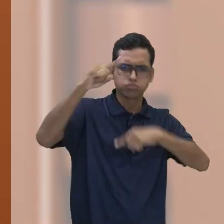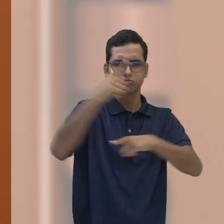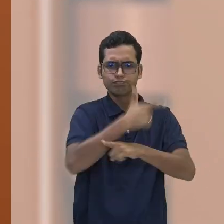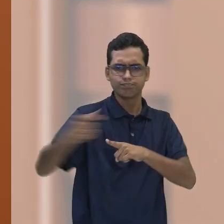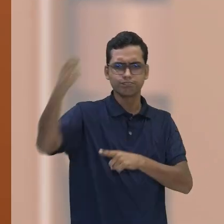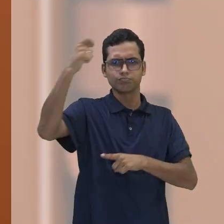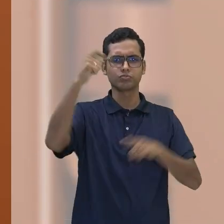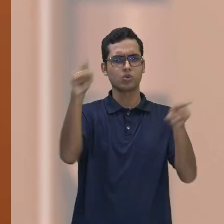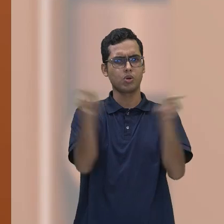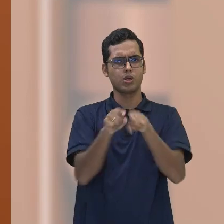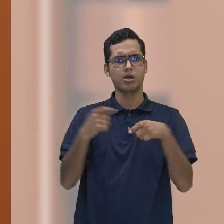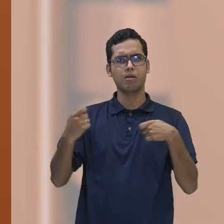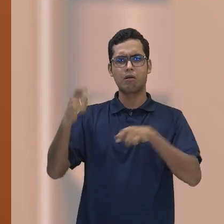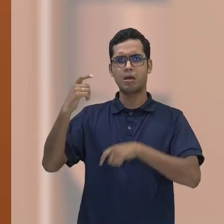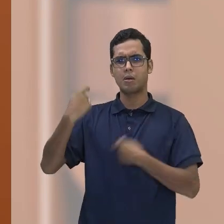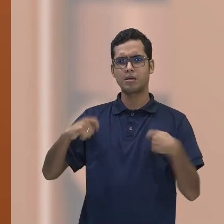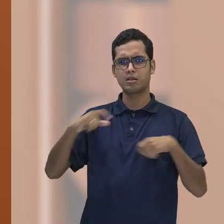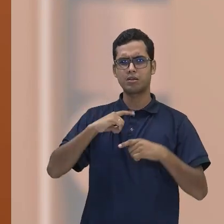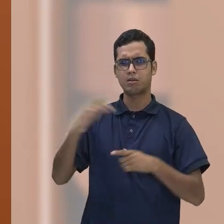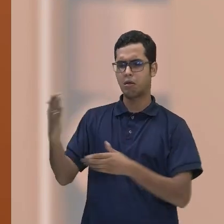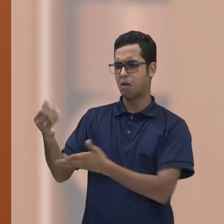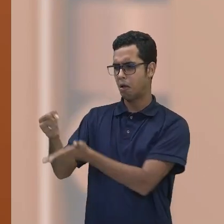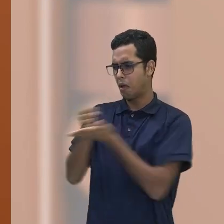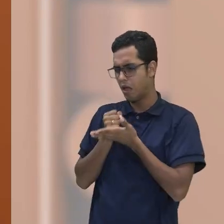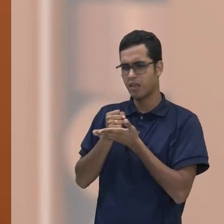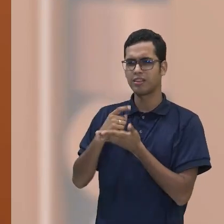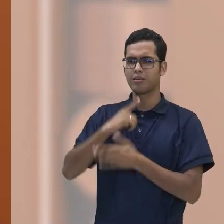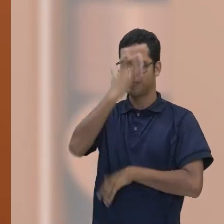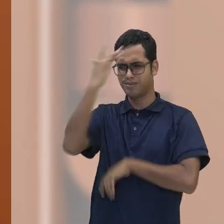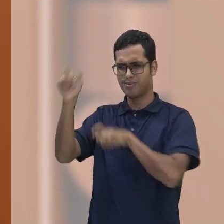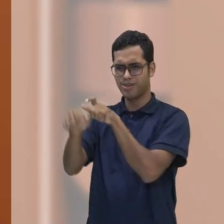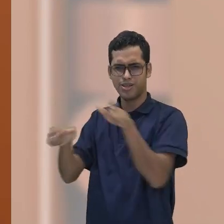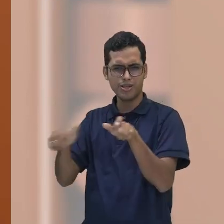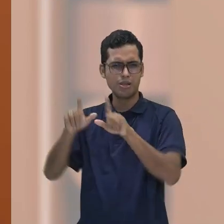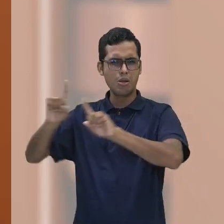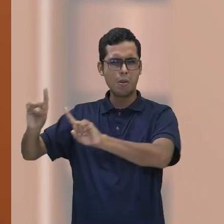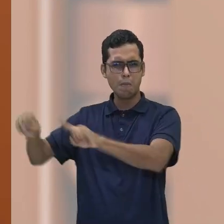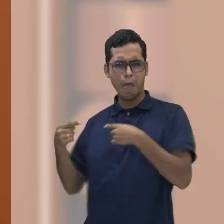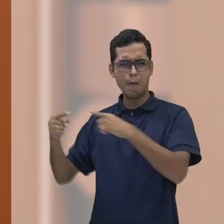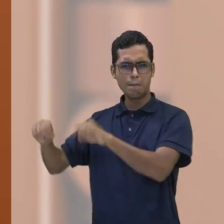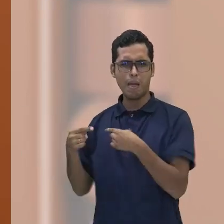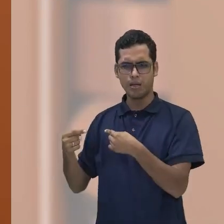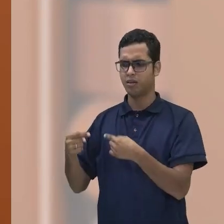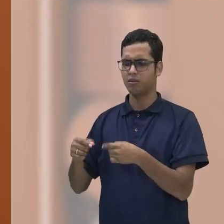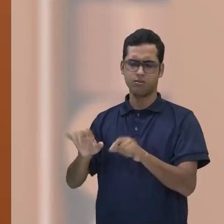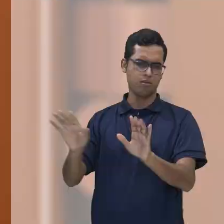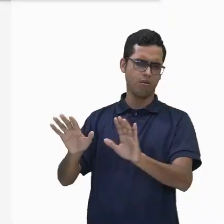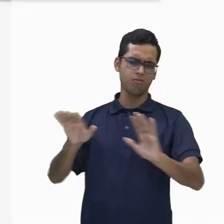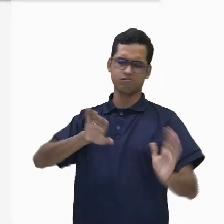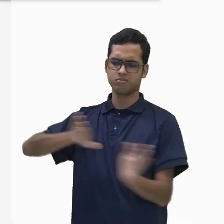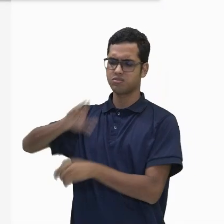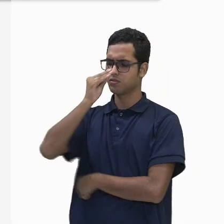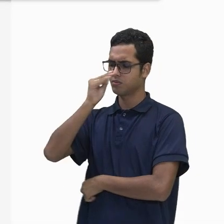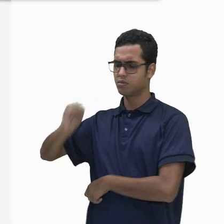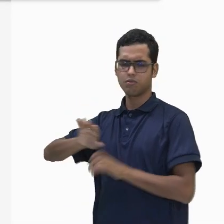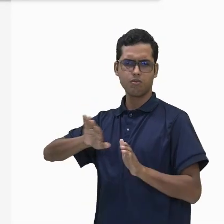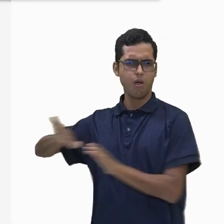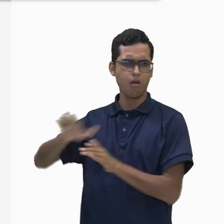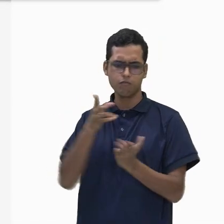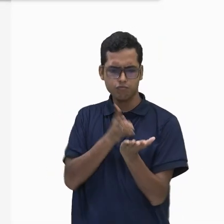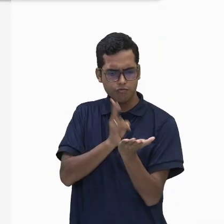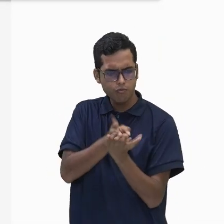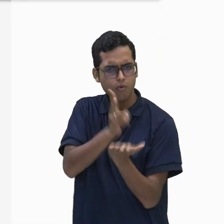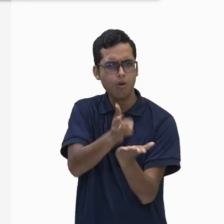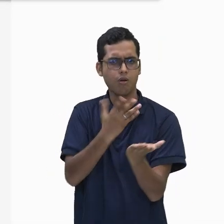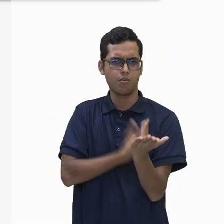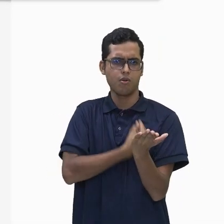precisar muitas vezes da ajuda, porque muitas vezes as pessoas só chegam para, né, falar mal da gente. Vamos lá, o amor fati, então, é uma forma de